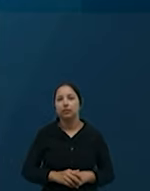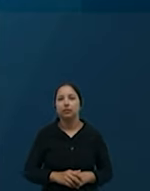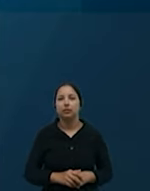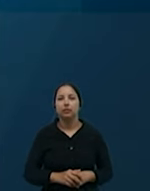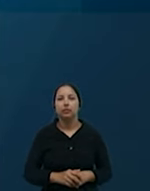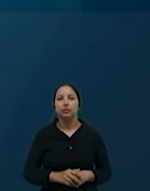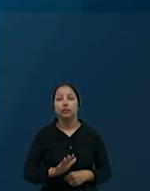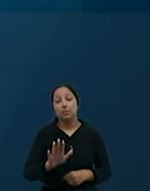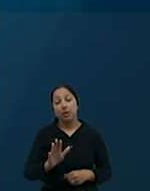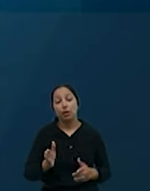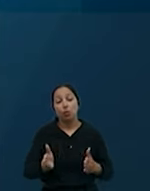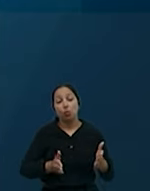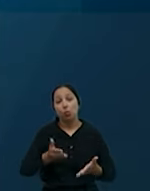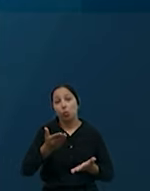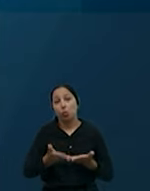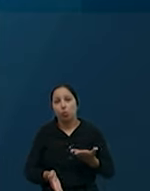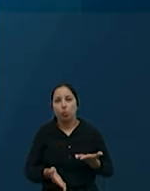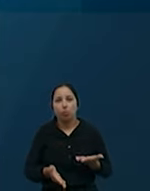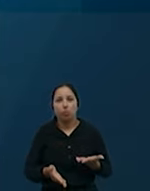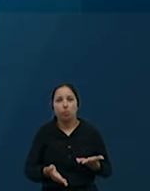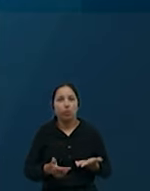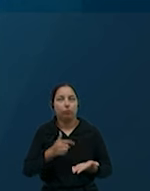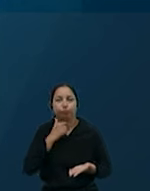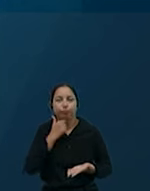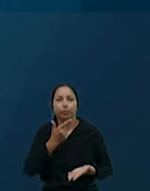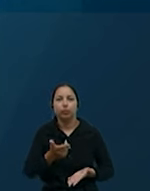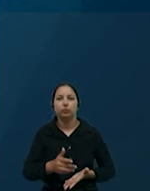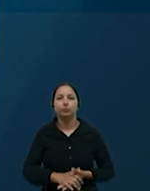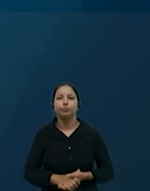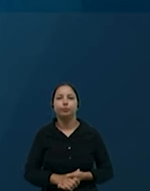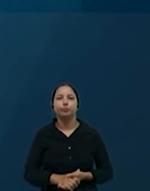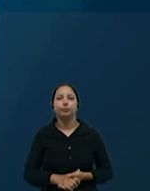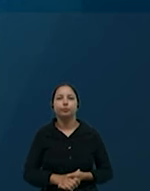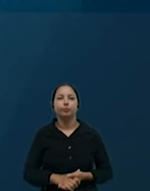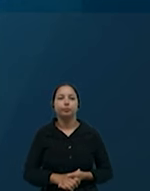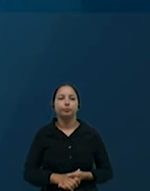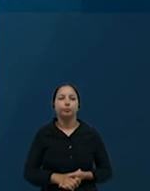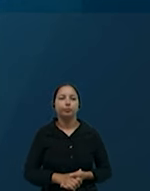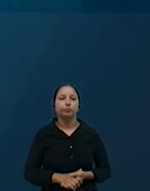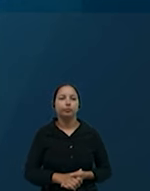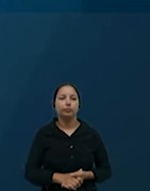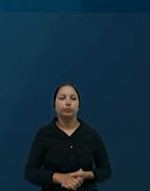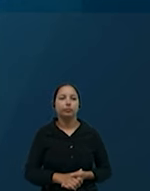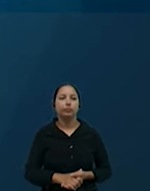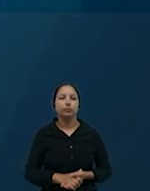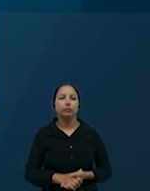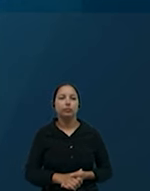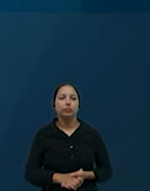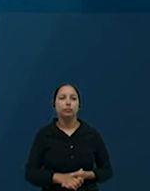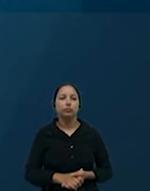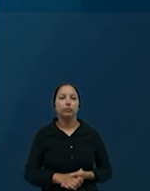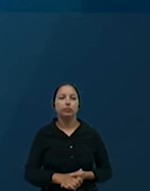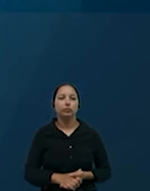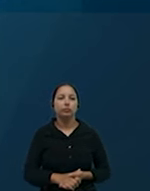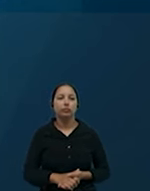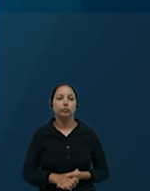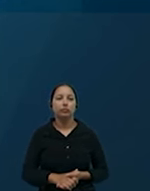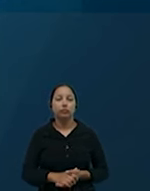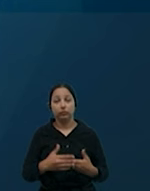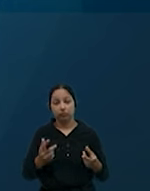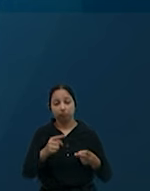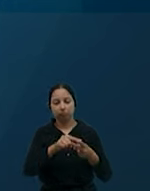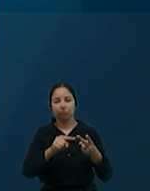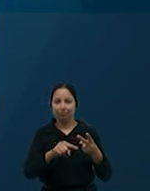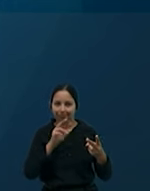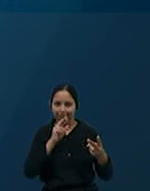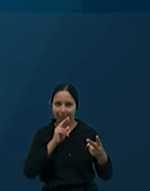não adianta. Então, em atenção, como eu disse, à sustentação oral, respondidas essas duas questões, aí não vou ler o